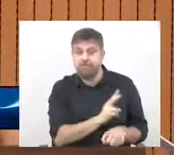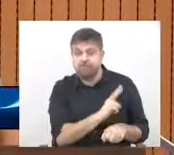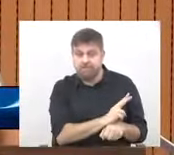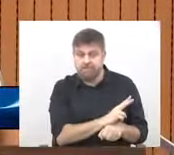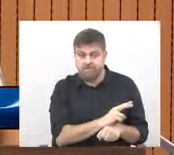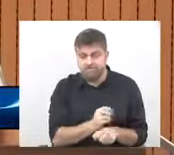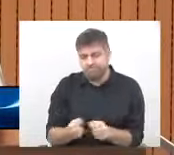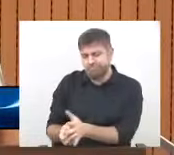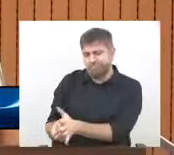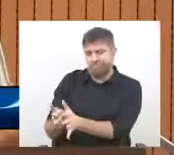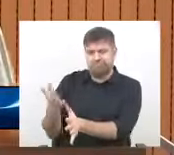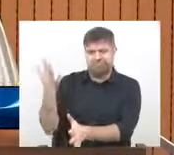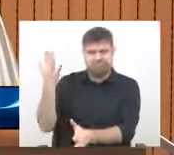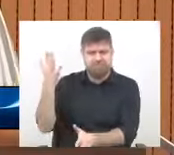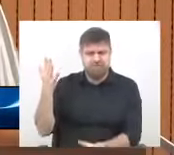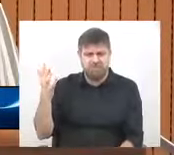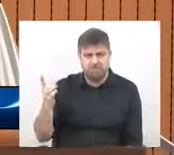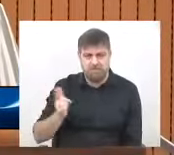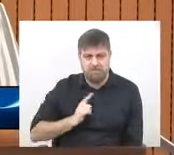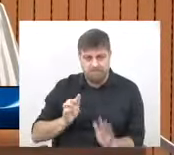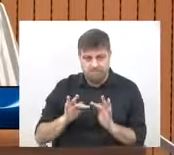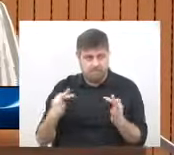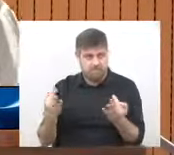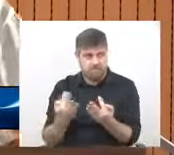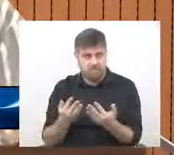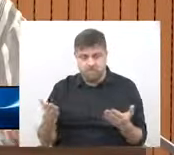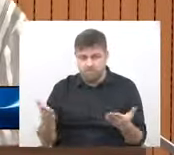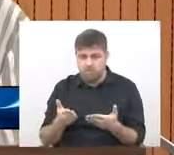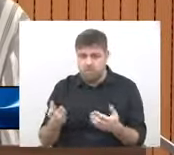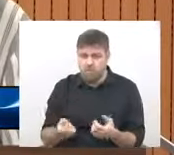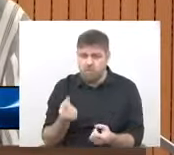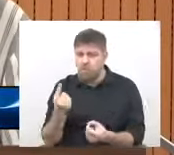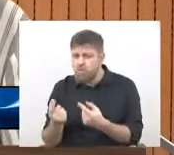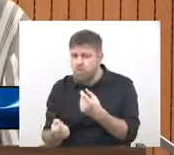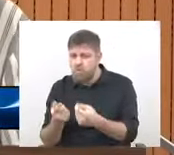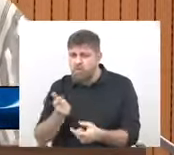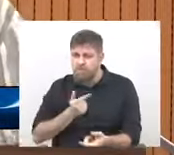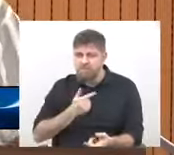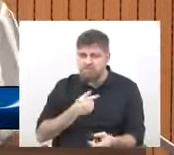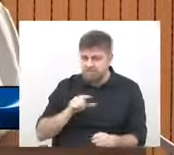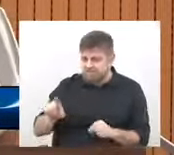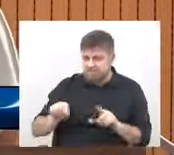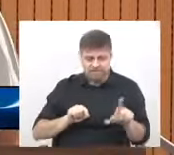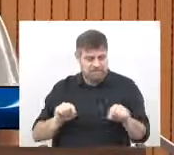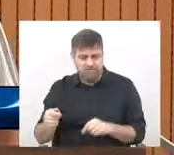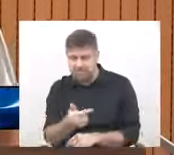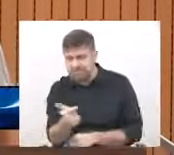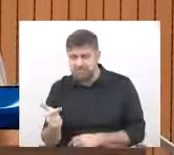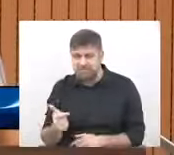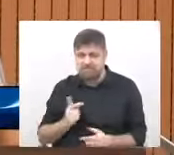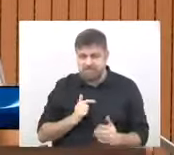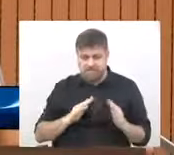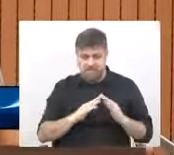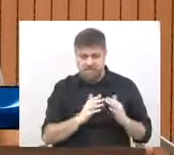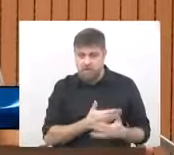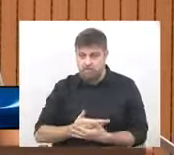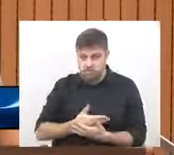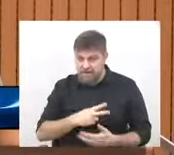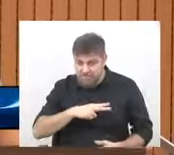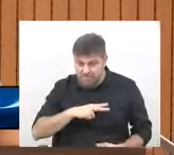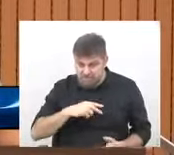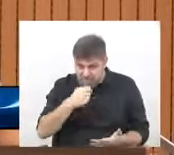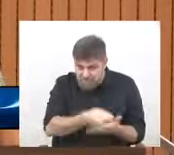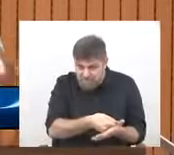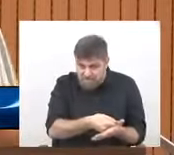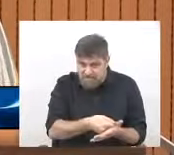inúmeros. Essas famílias, hoje, elas têm poucas opções. Opção de pagar uma creche particular, a gente